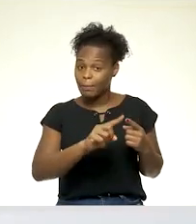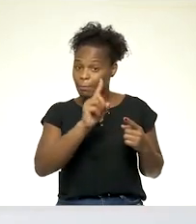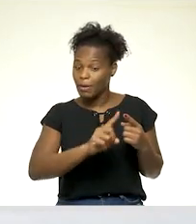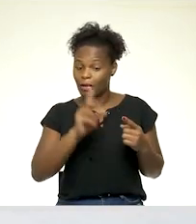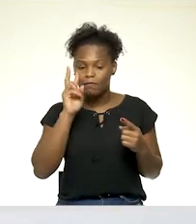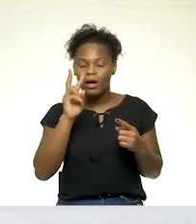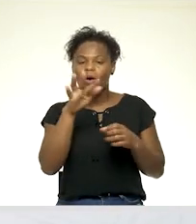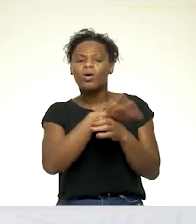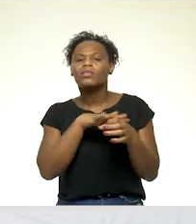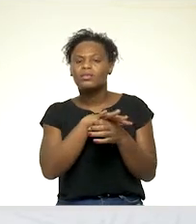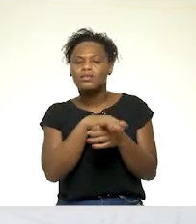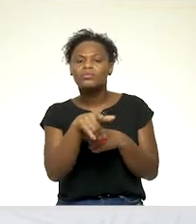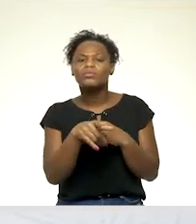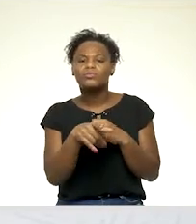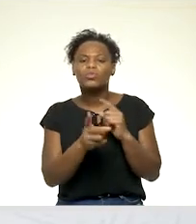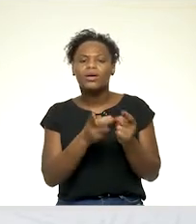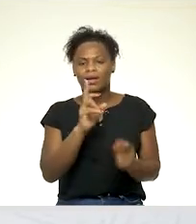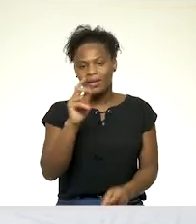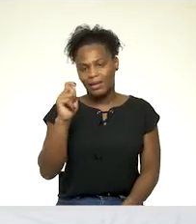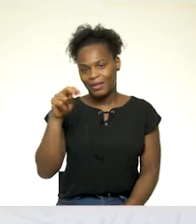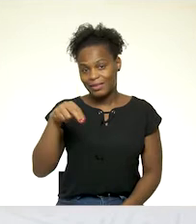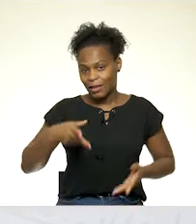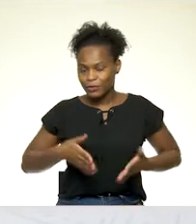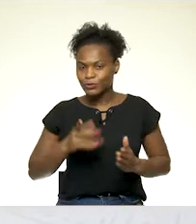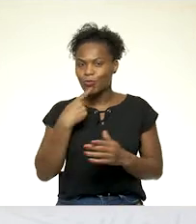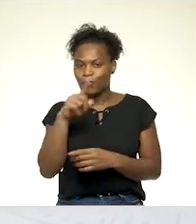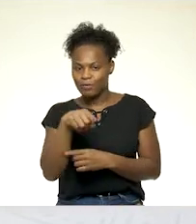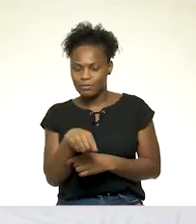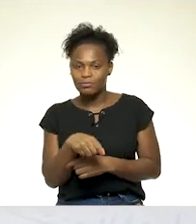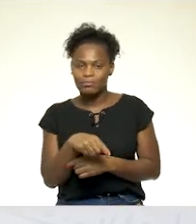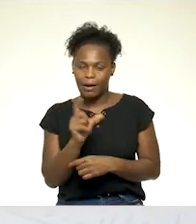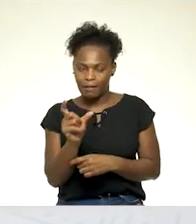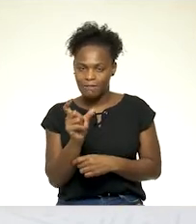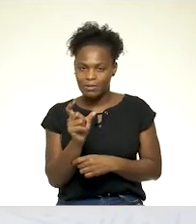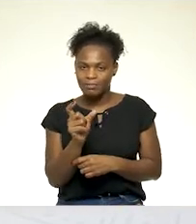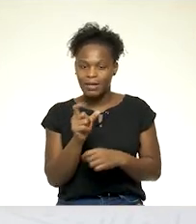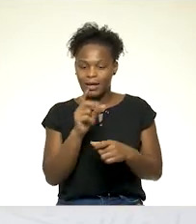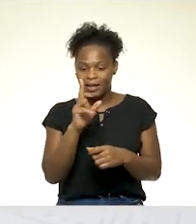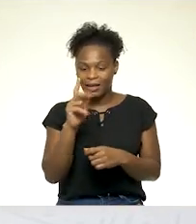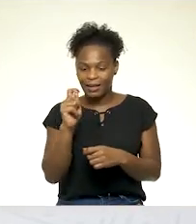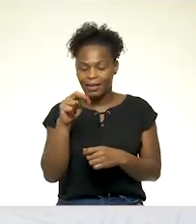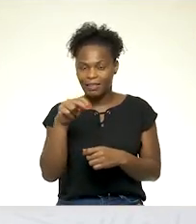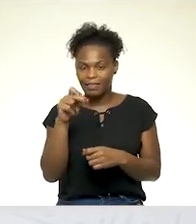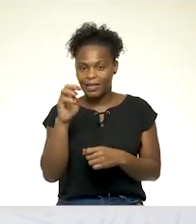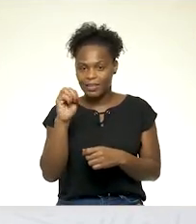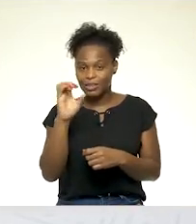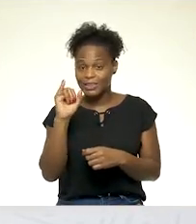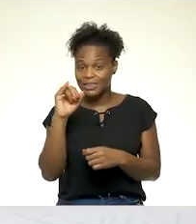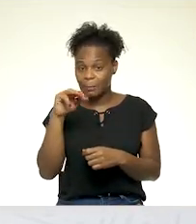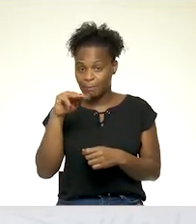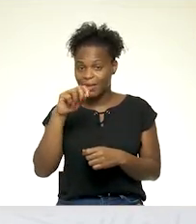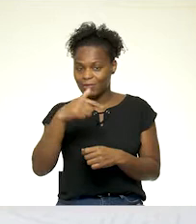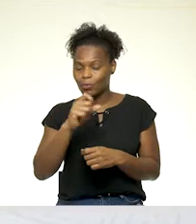ao contexto do Renascimento. Como podem reparar, temos aí a